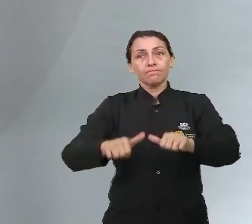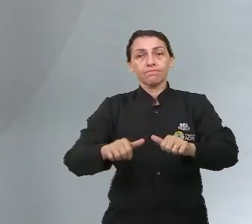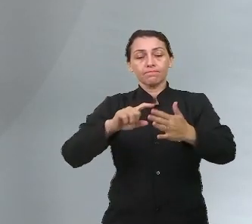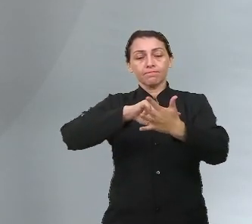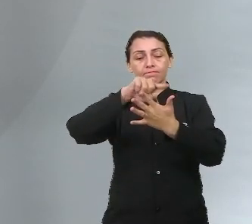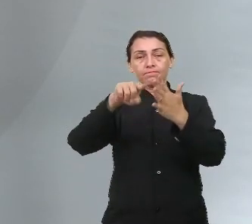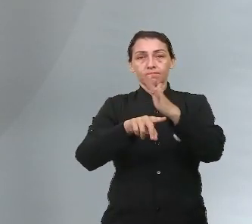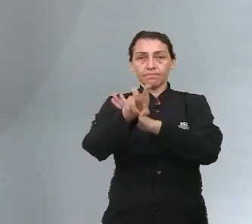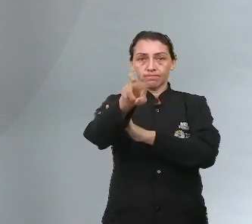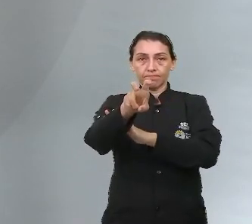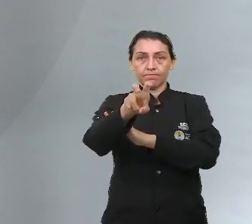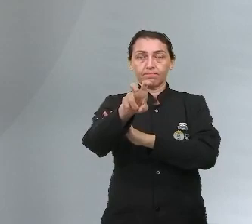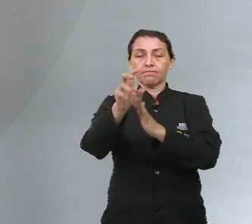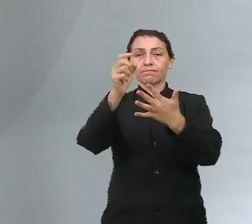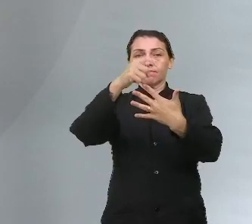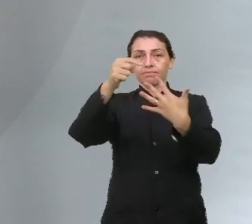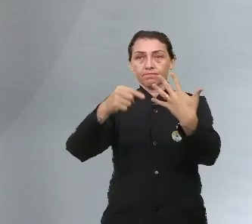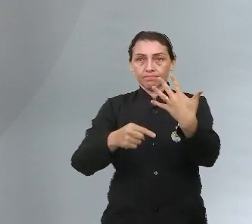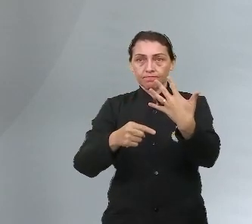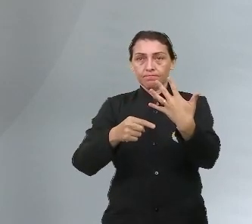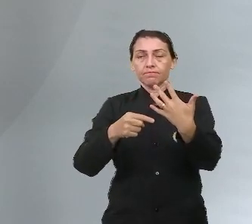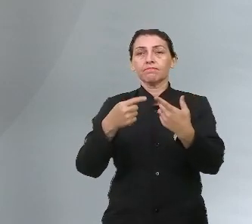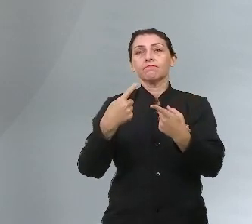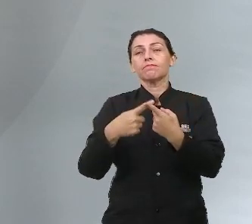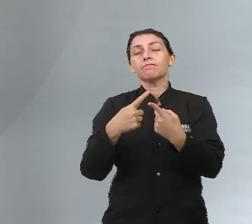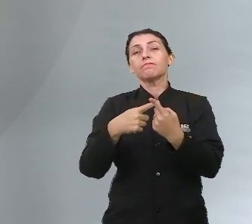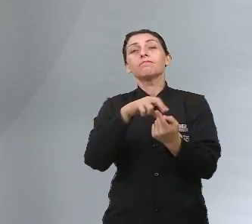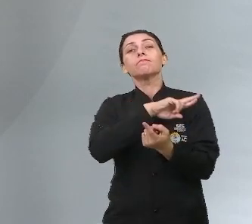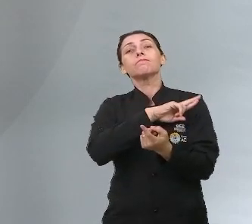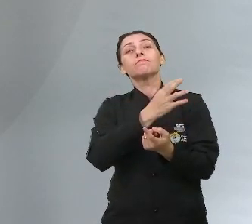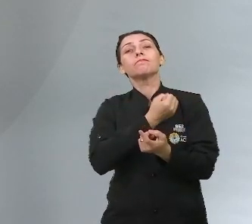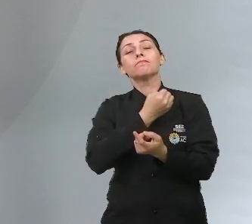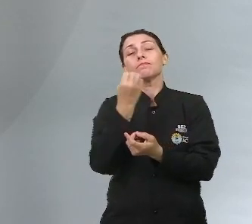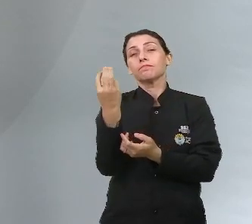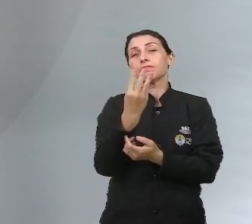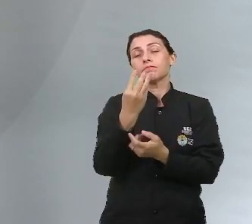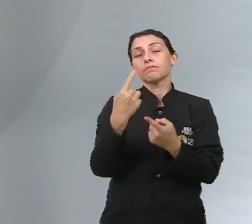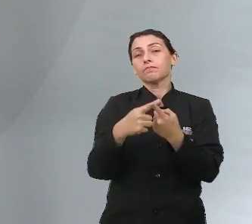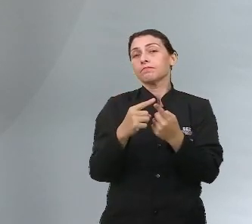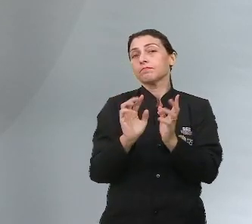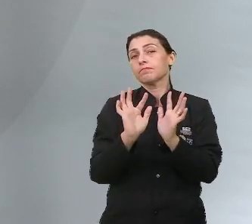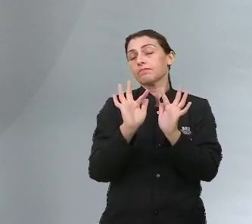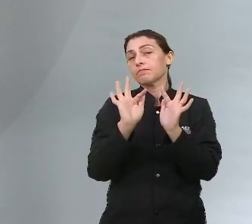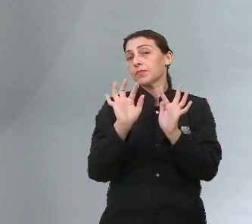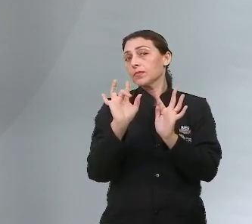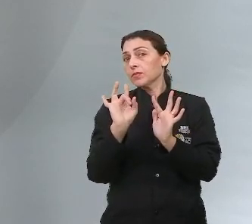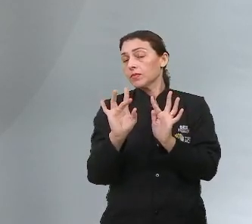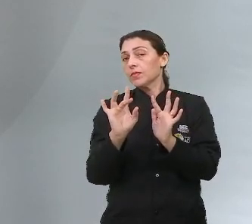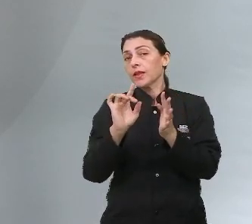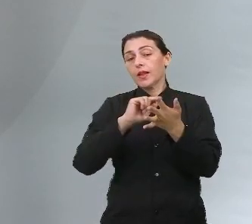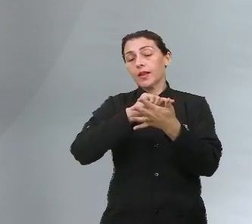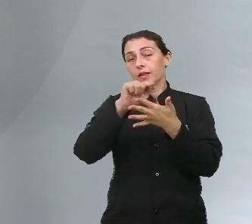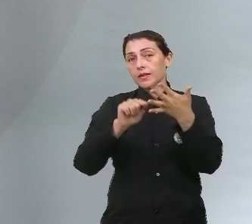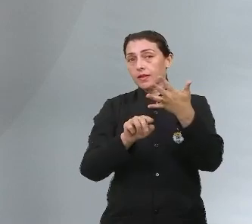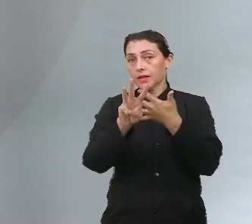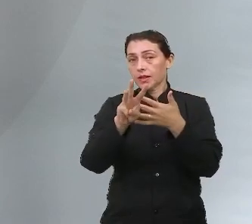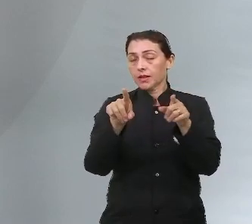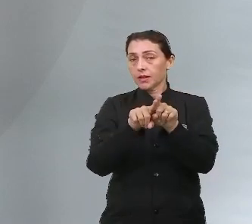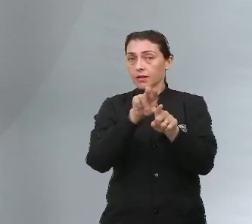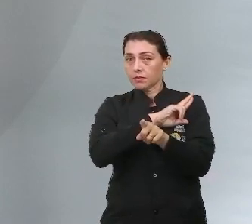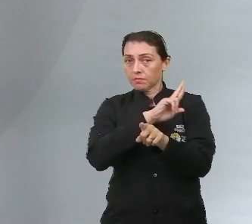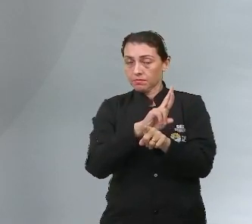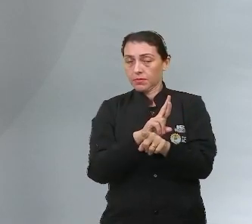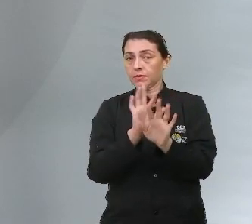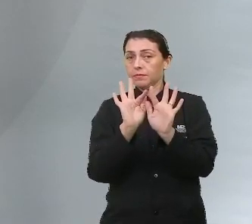5 elementos que nós vamos já discutir. É por conta da competência 3, porque você não quer fechar só a 5, você quer fechar a competência 3